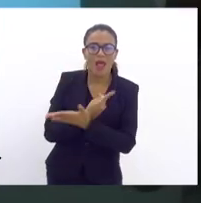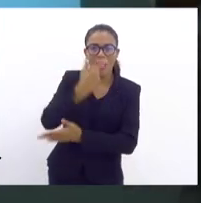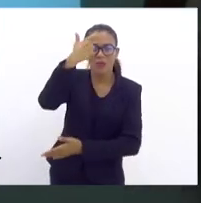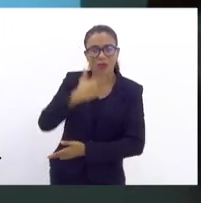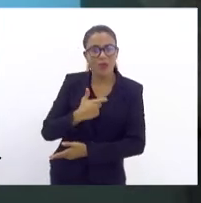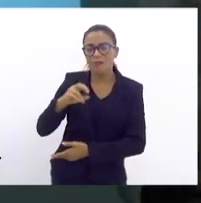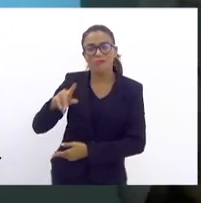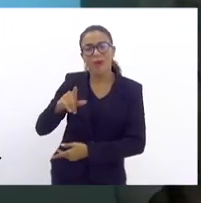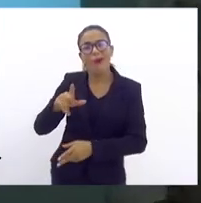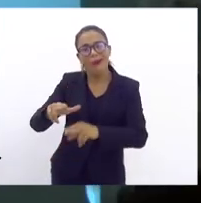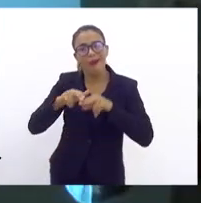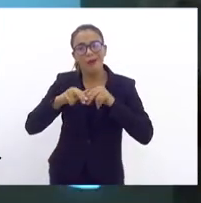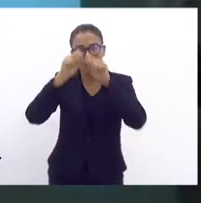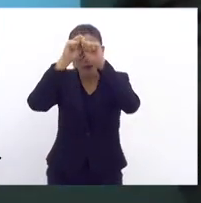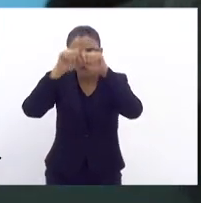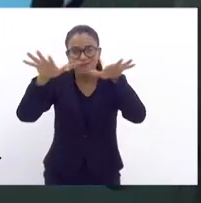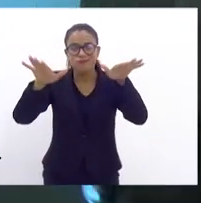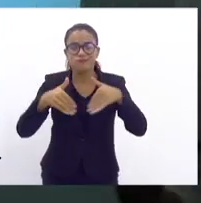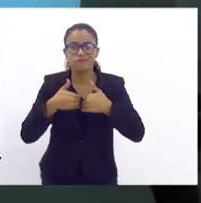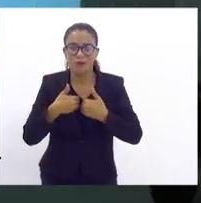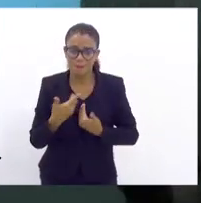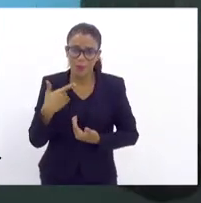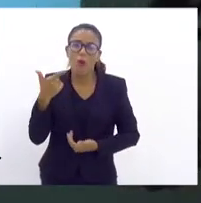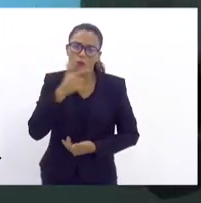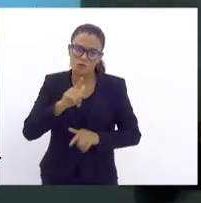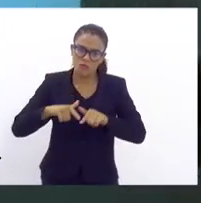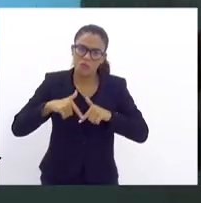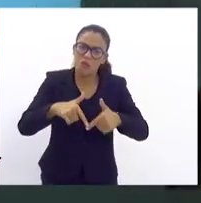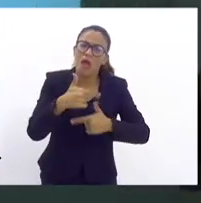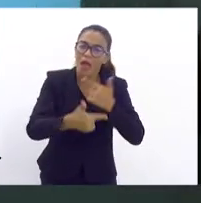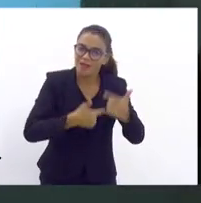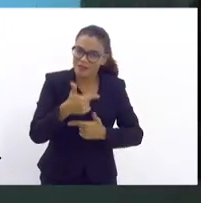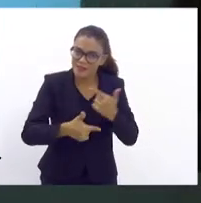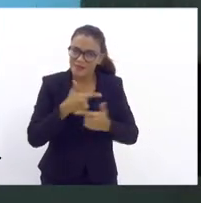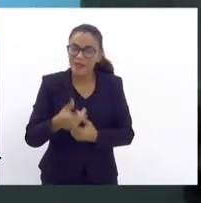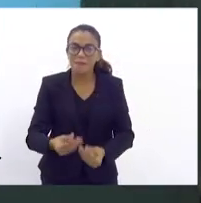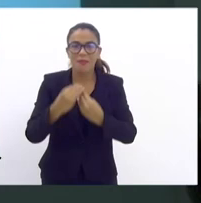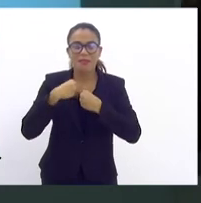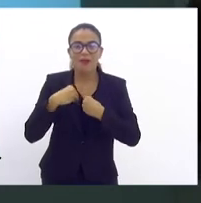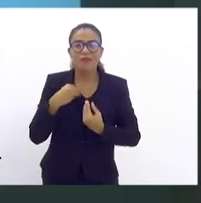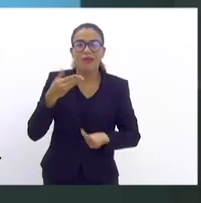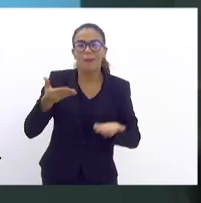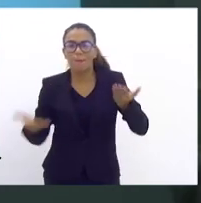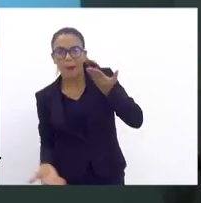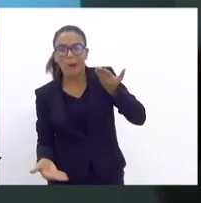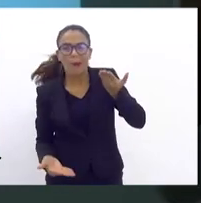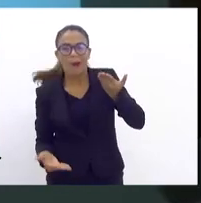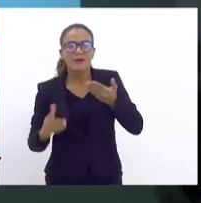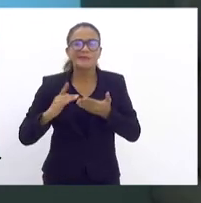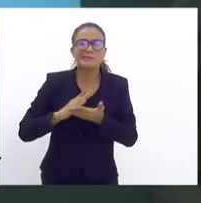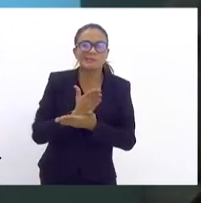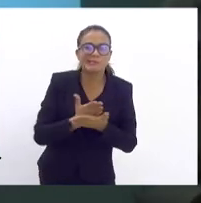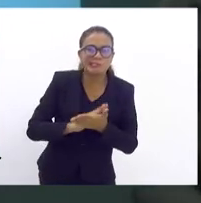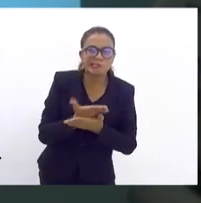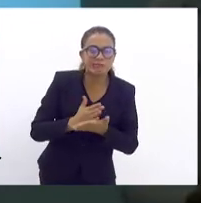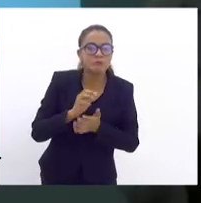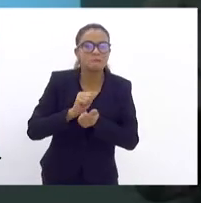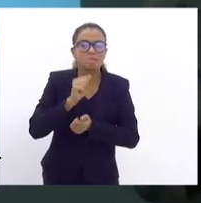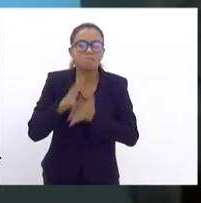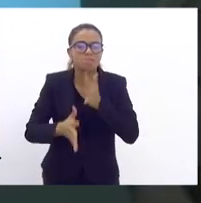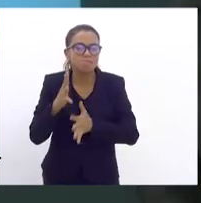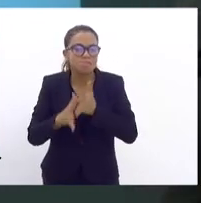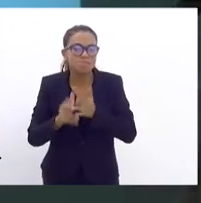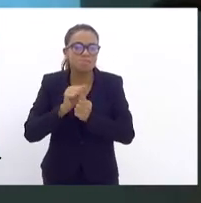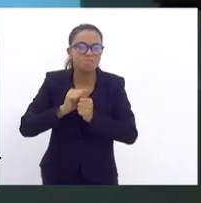não conseguia de fato fazer algumas atividades porque aquilo ali me trazia uma desorganização desconforto um prejuízo